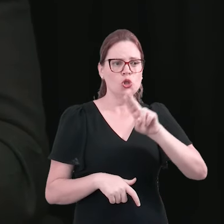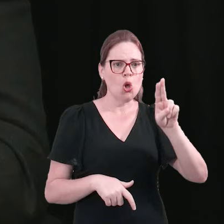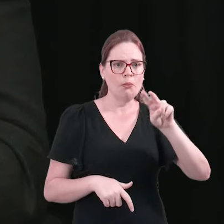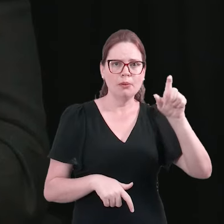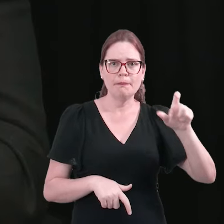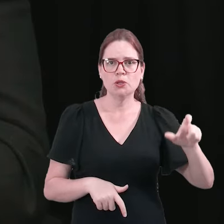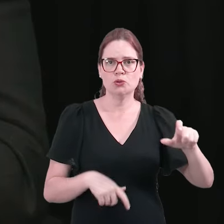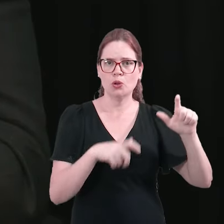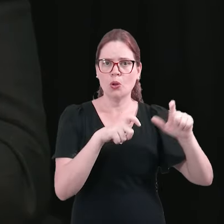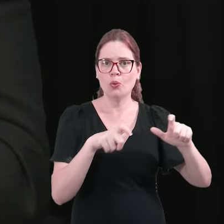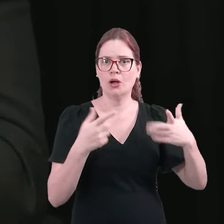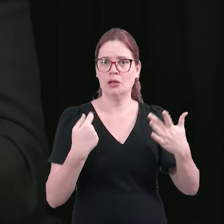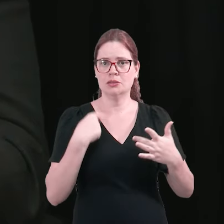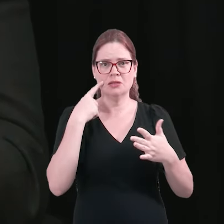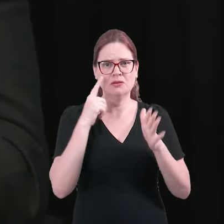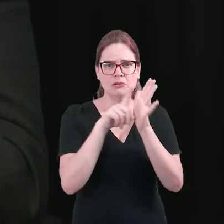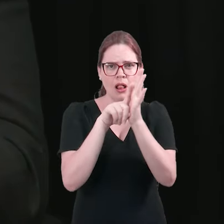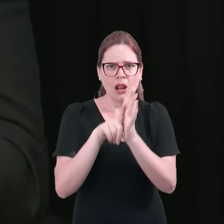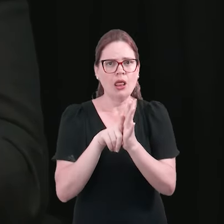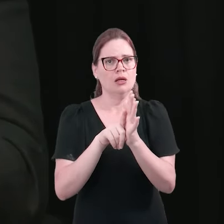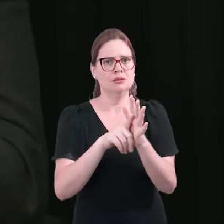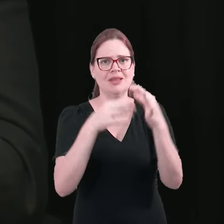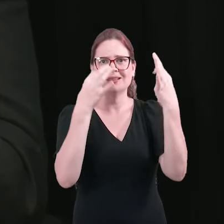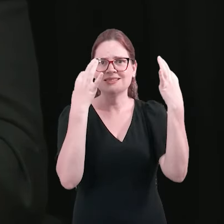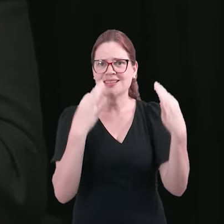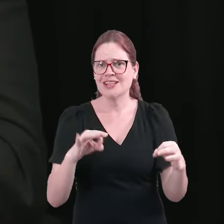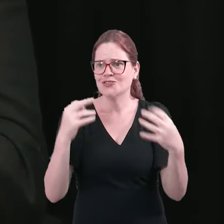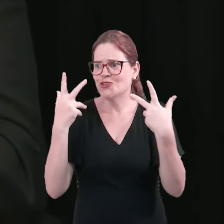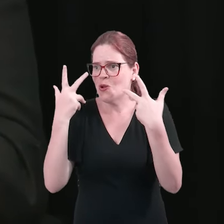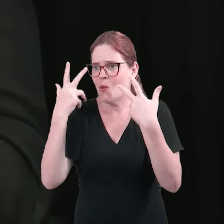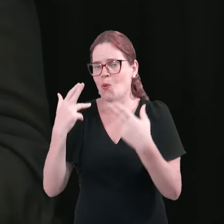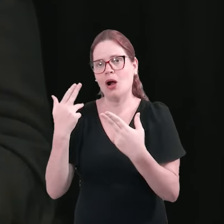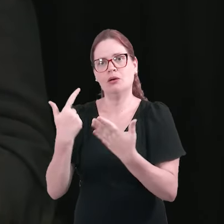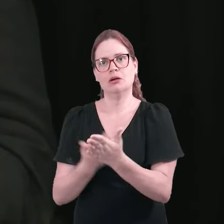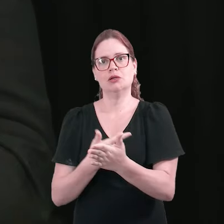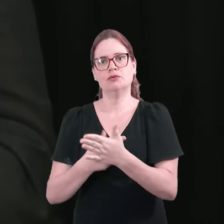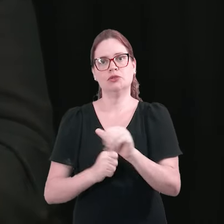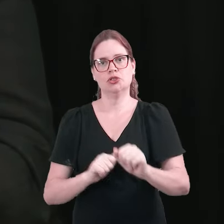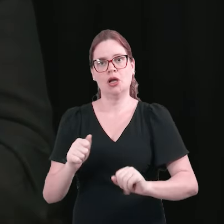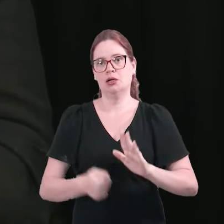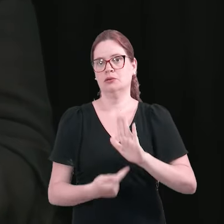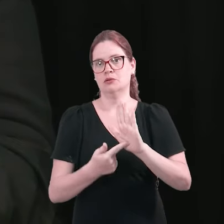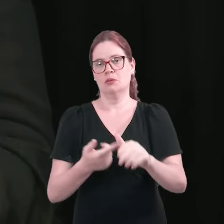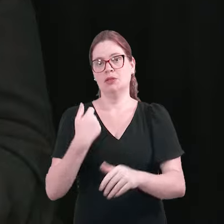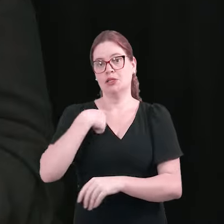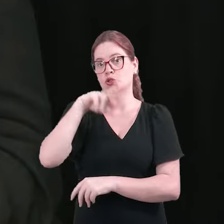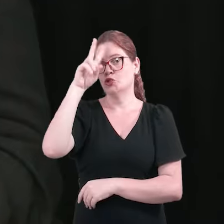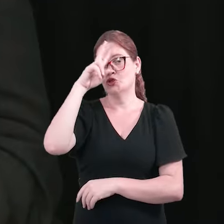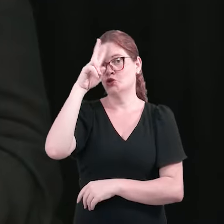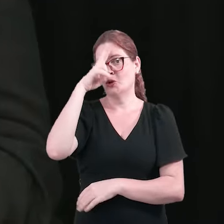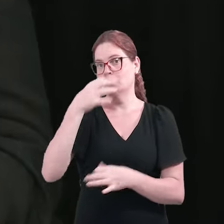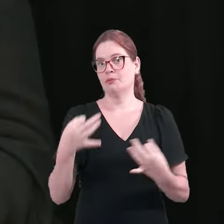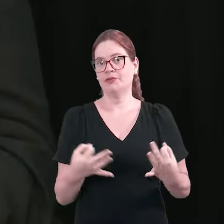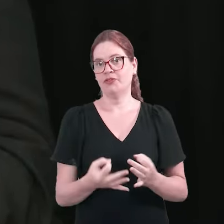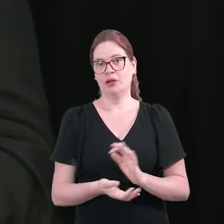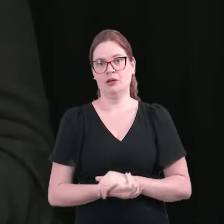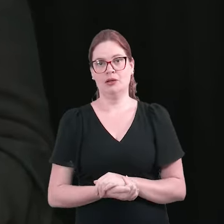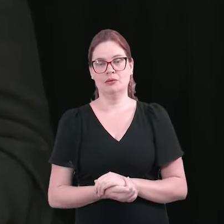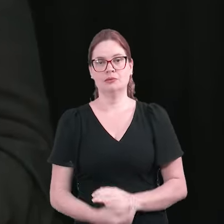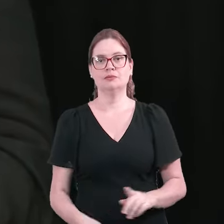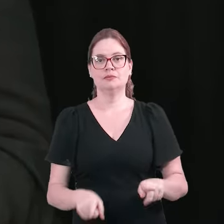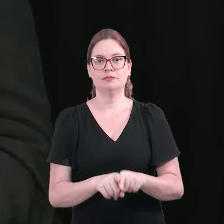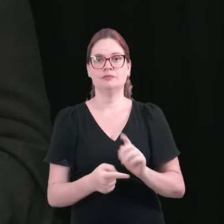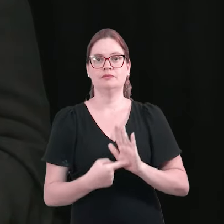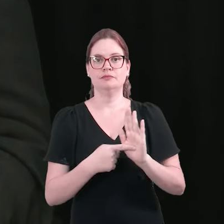lugares, que quando você vai verificar, realmente é tudo daquele jeitinho, ou seja, ele é um fato, um relato histórico